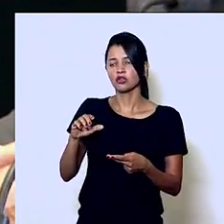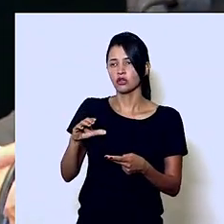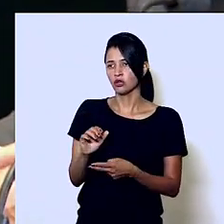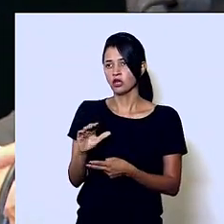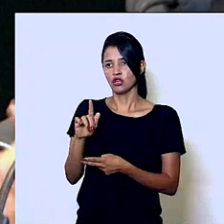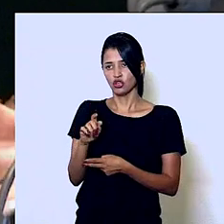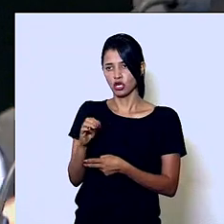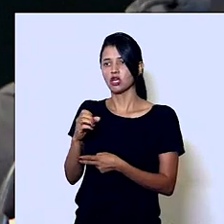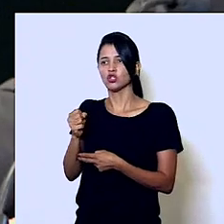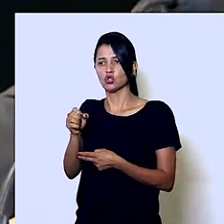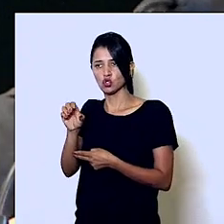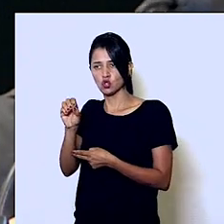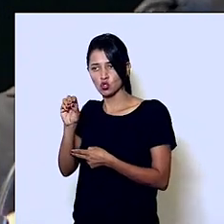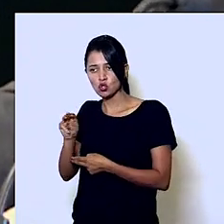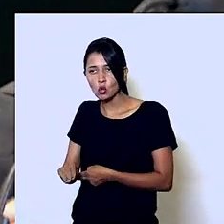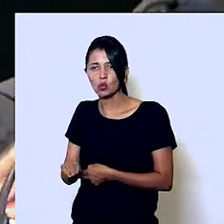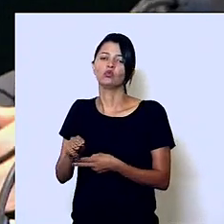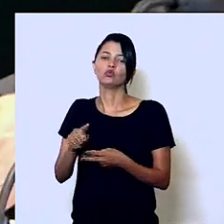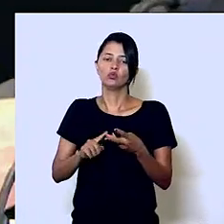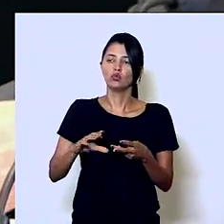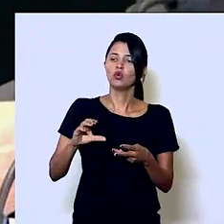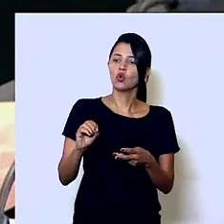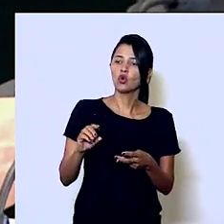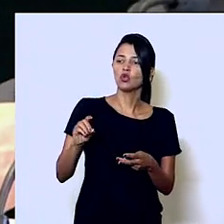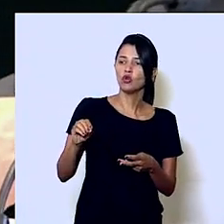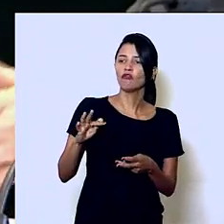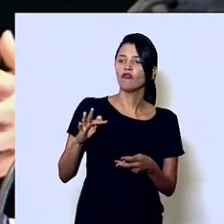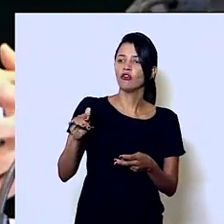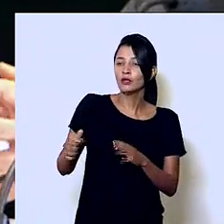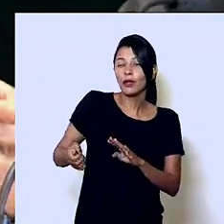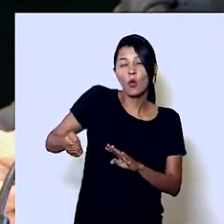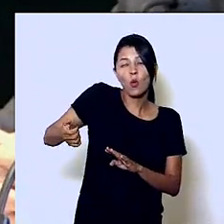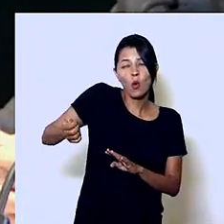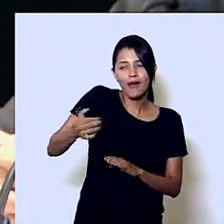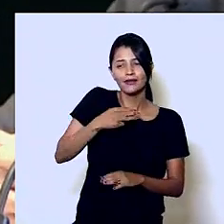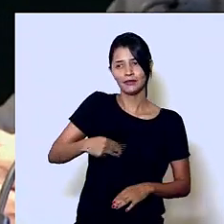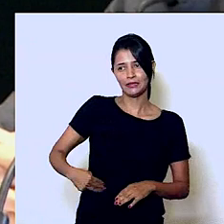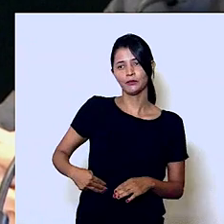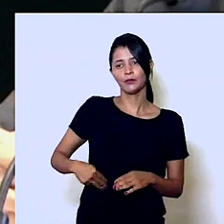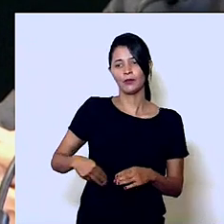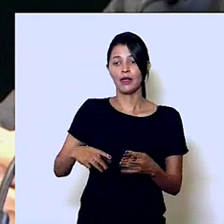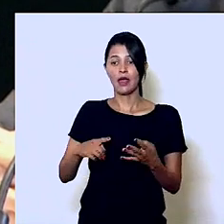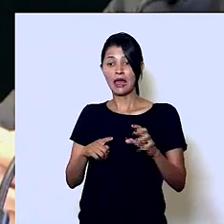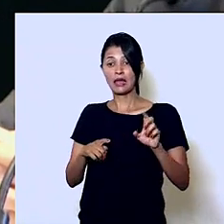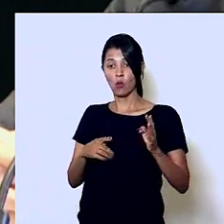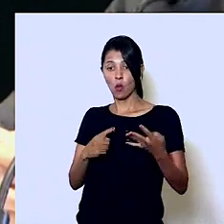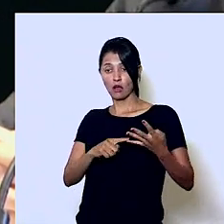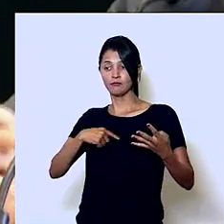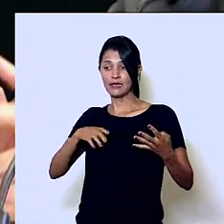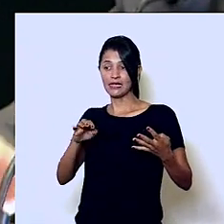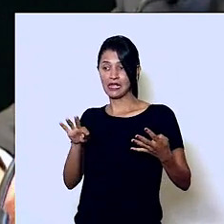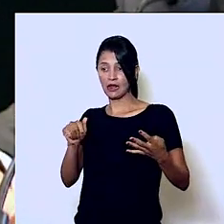que era conselheiro, já quase ministro, e Stella e eu. Então, era um grupo relativamente pequeno, mas o Paulo Tasso